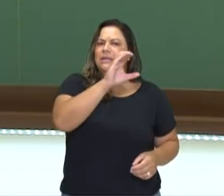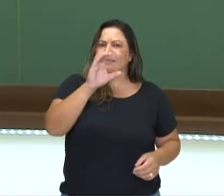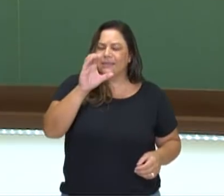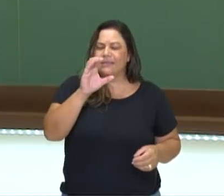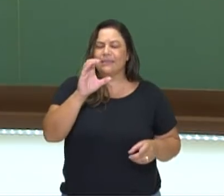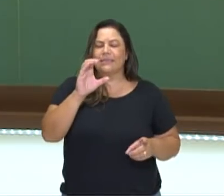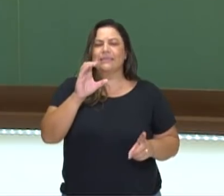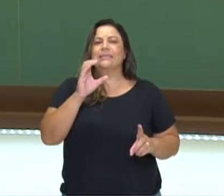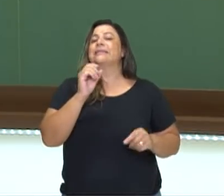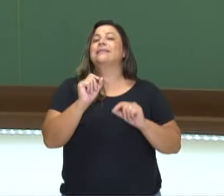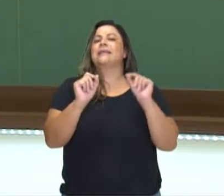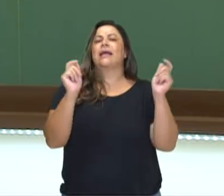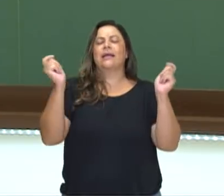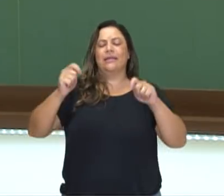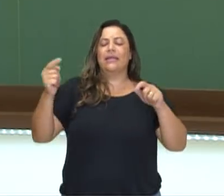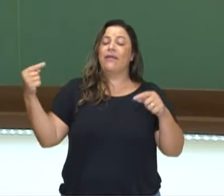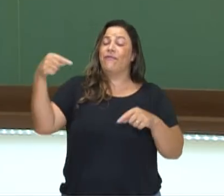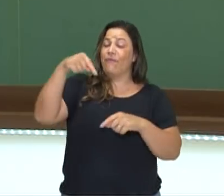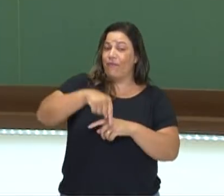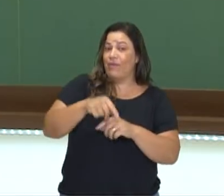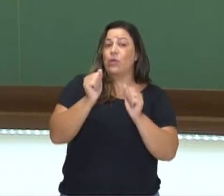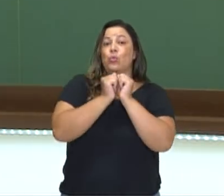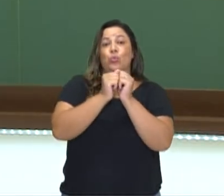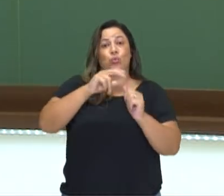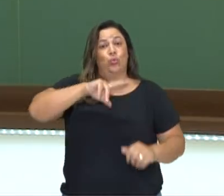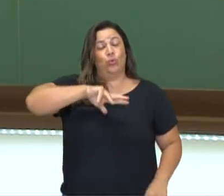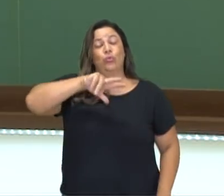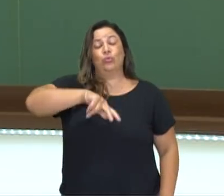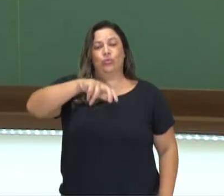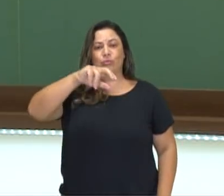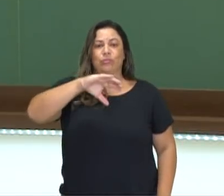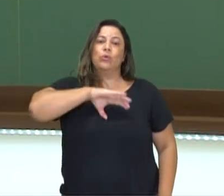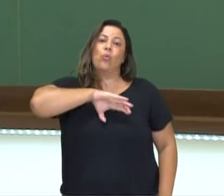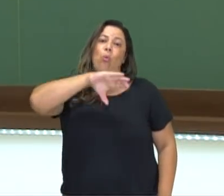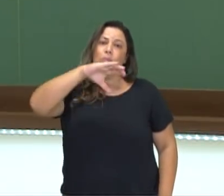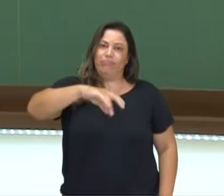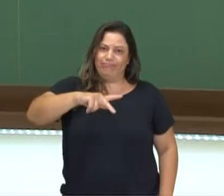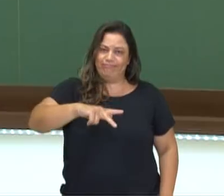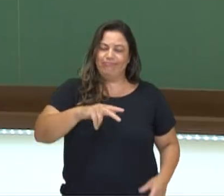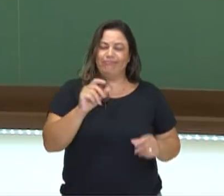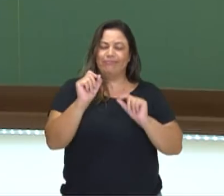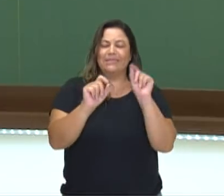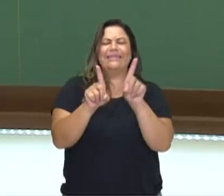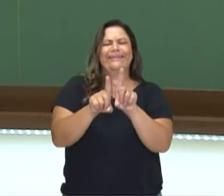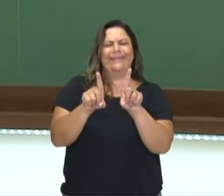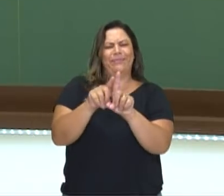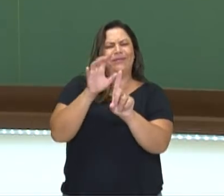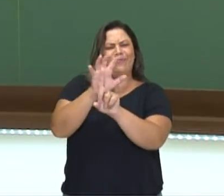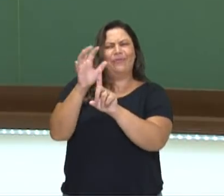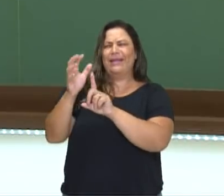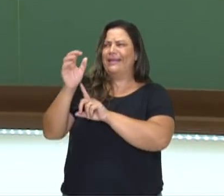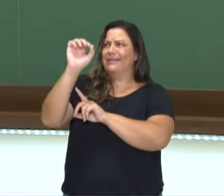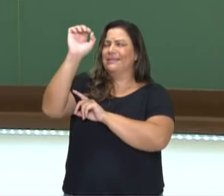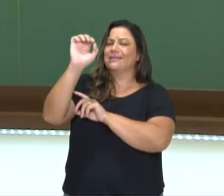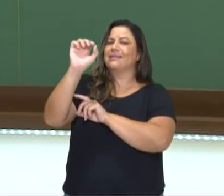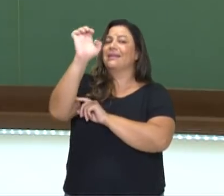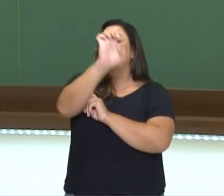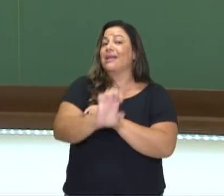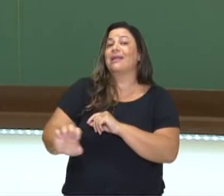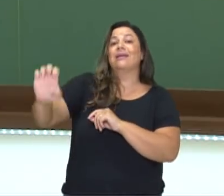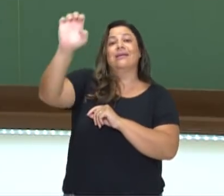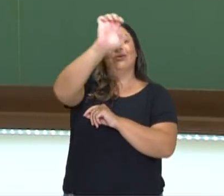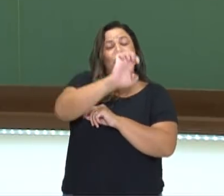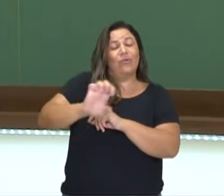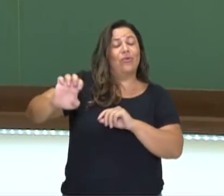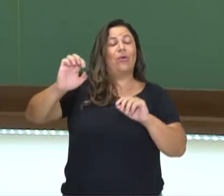Brasil com o colonizador português e espanhol, ou seja, influências europeias, como nas festas de boi também tem o